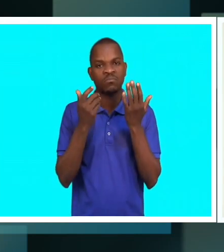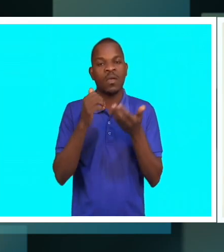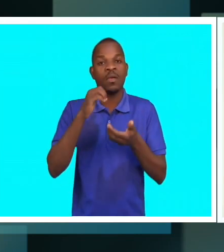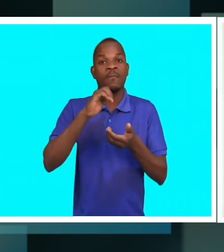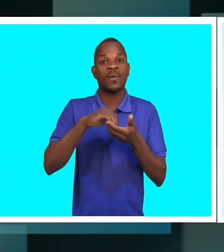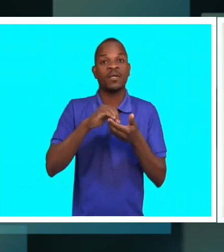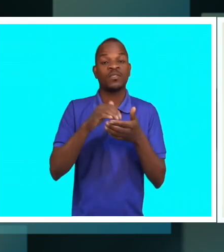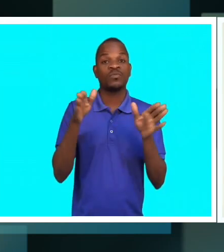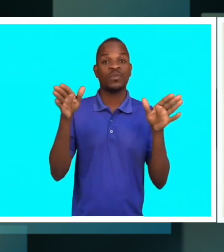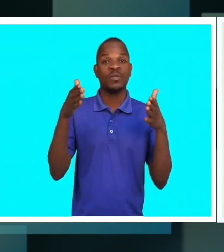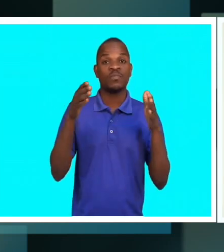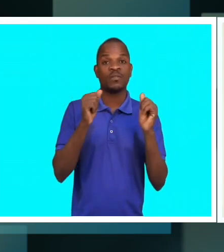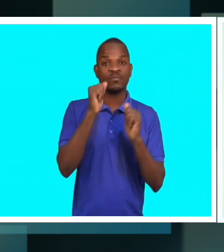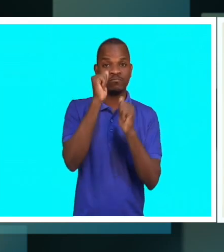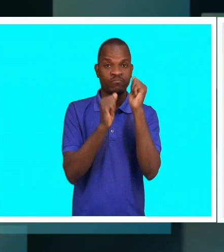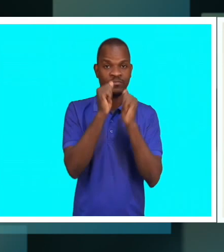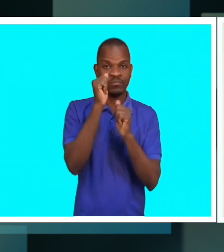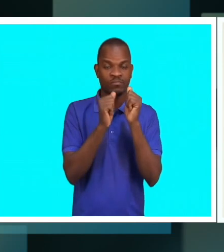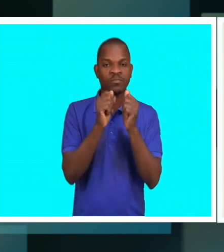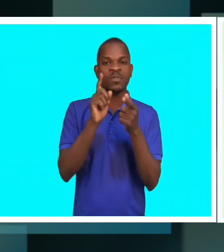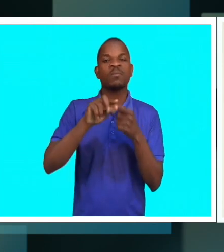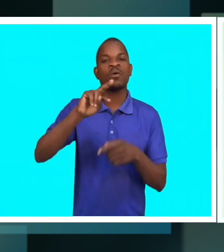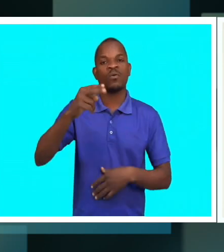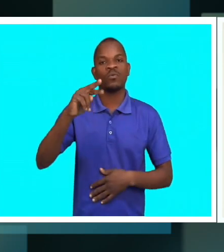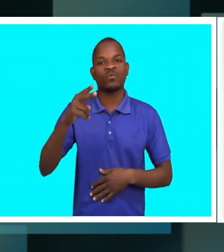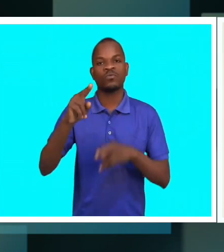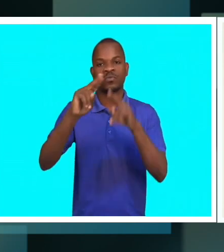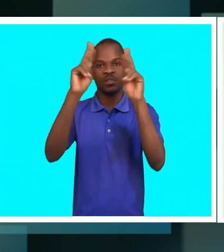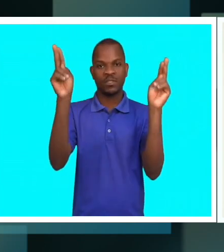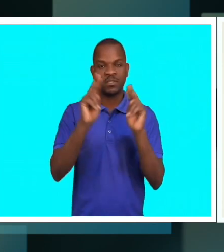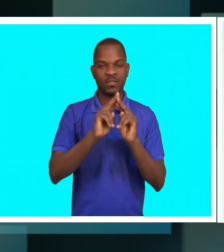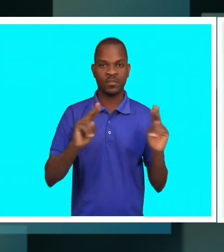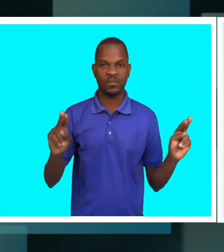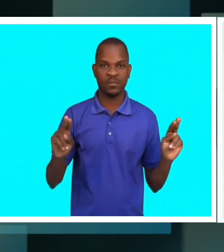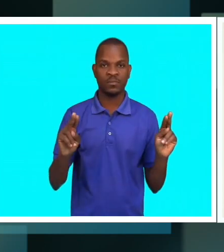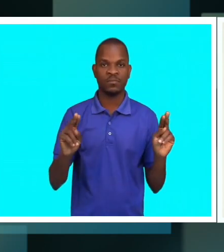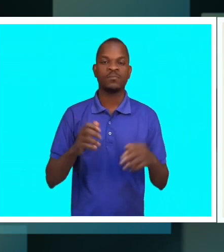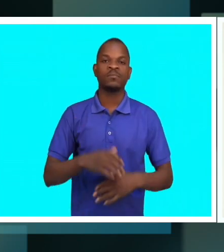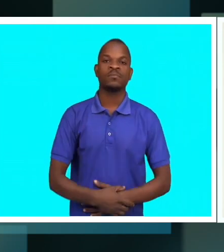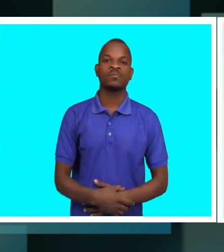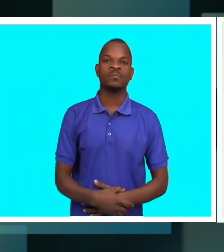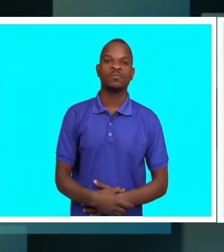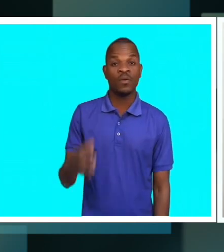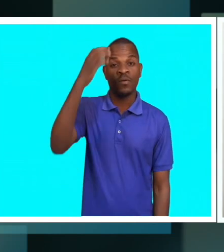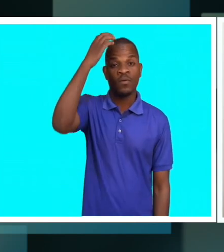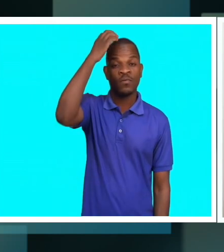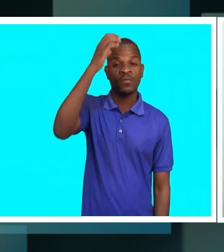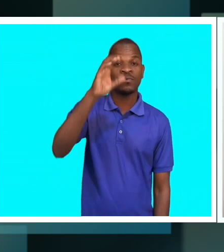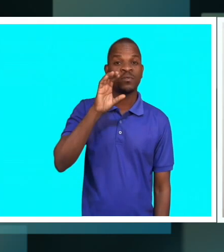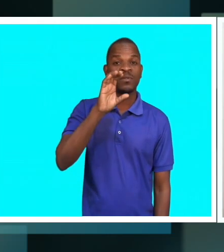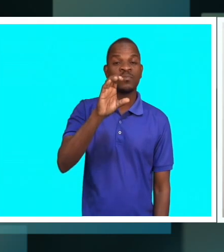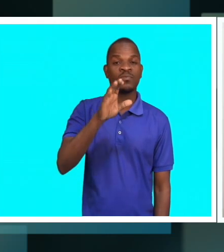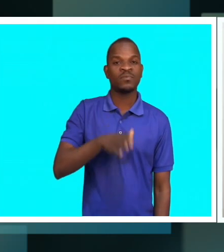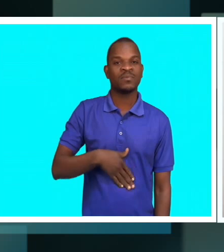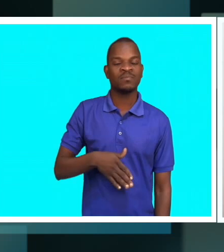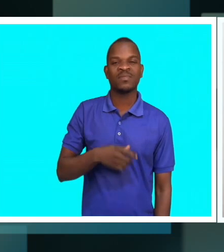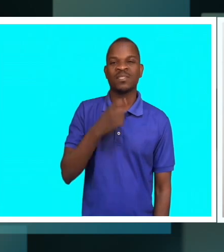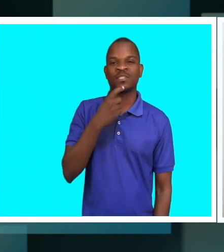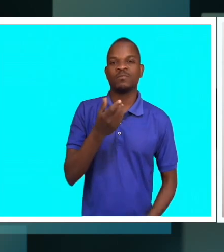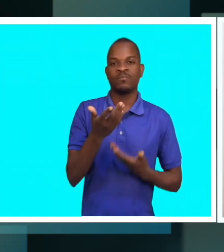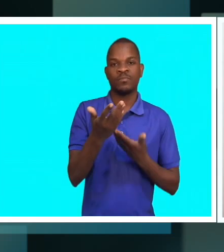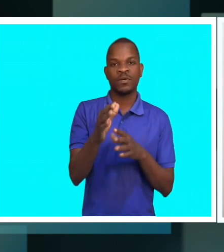como o Ecamal, empreendedor nacional e outros internacionais. Paulo Awad, governador